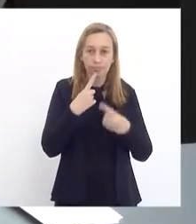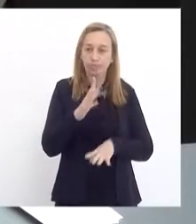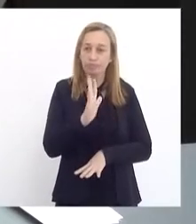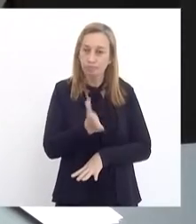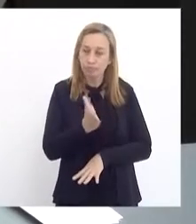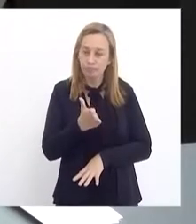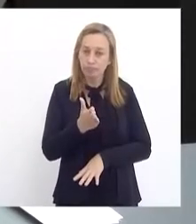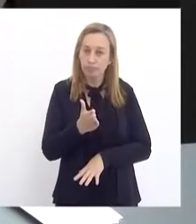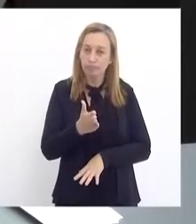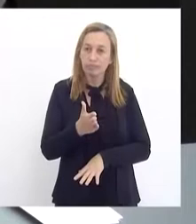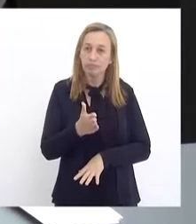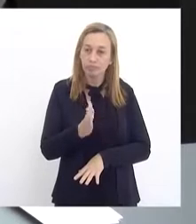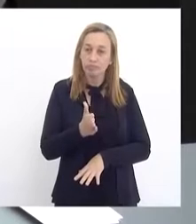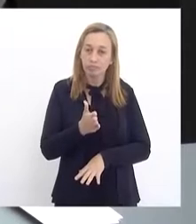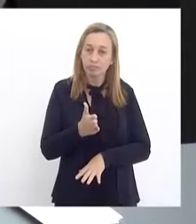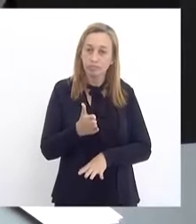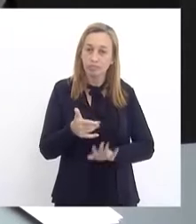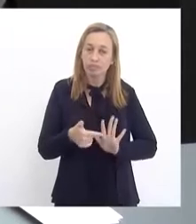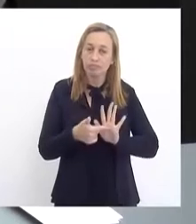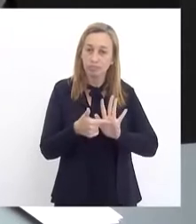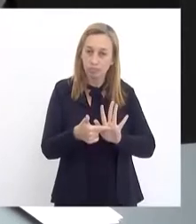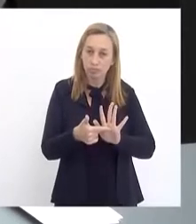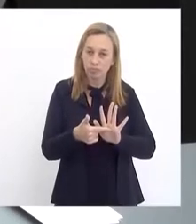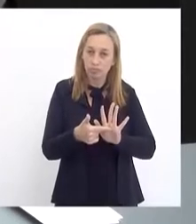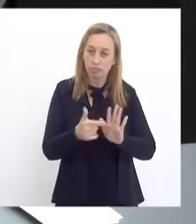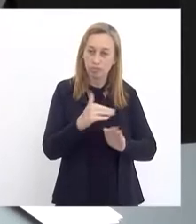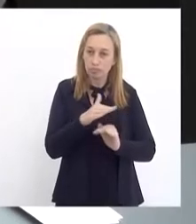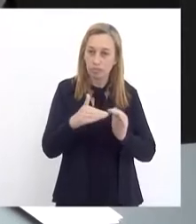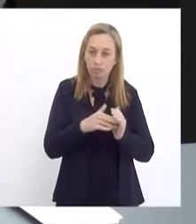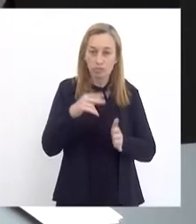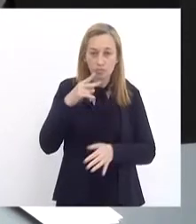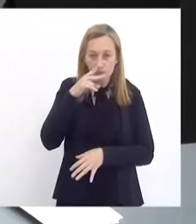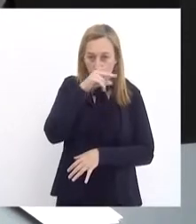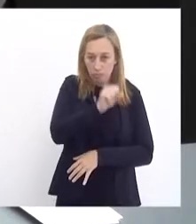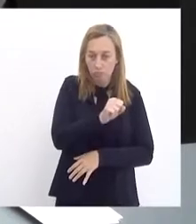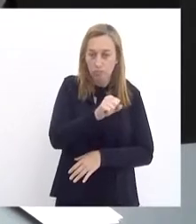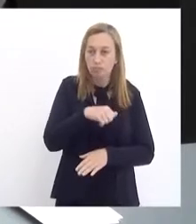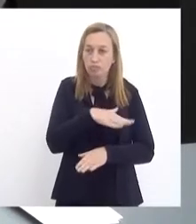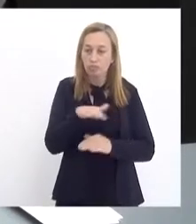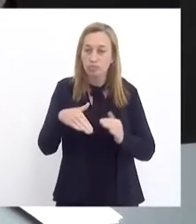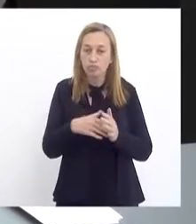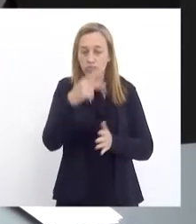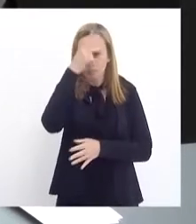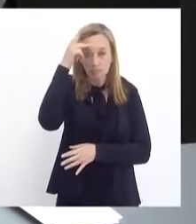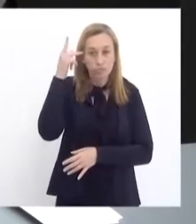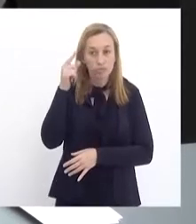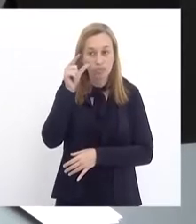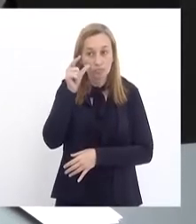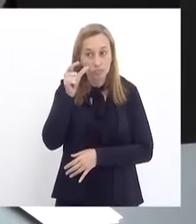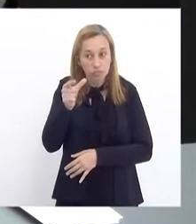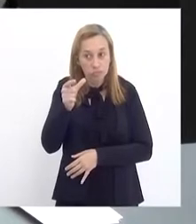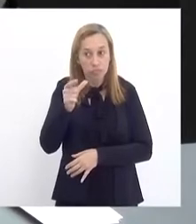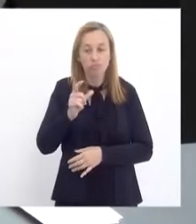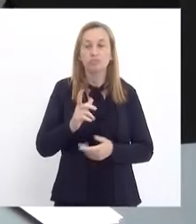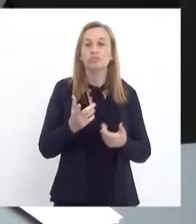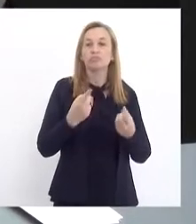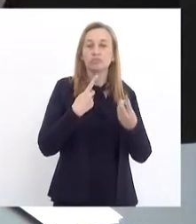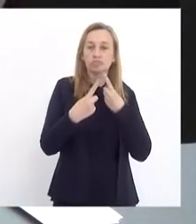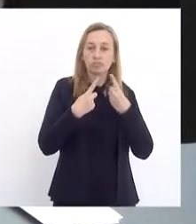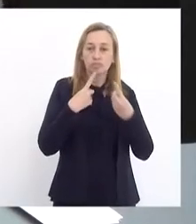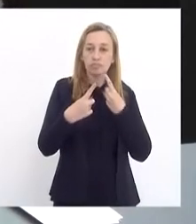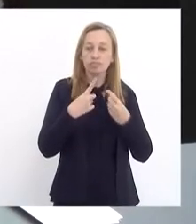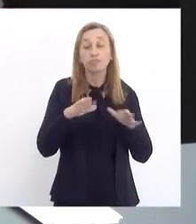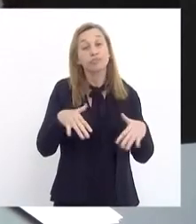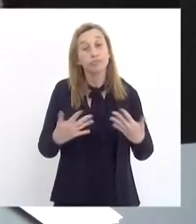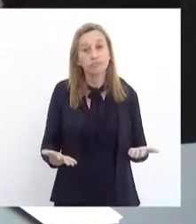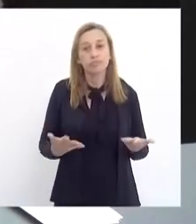veio a público de forma intensa, né? Todo mundo de olho nesse debate, né?